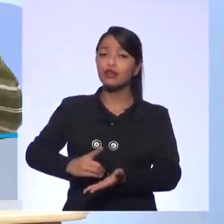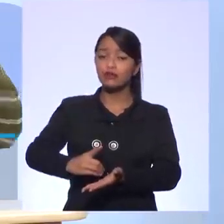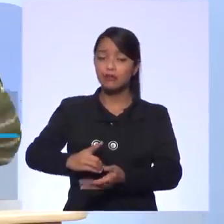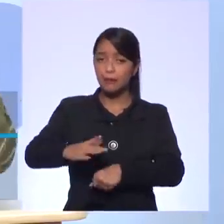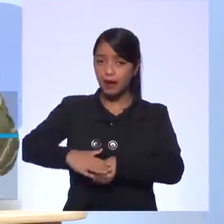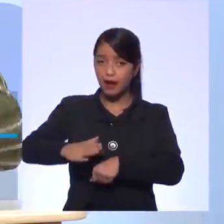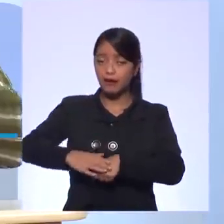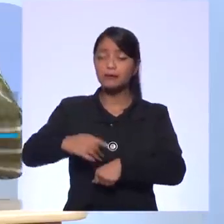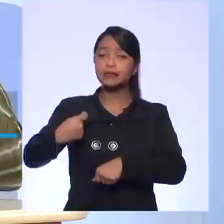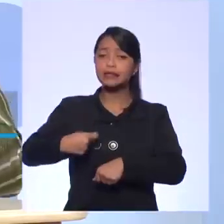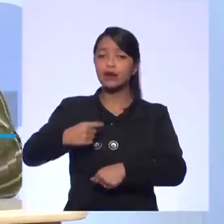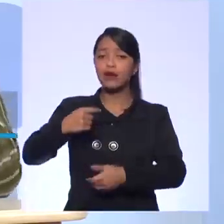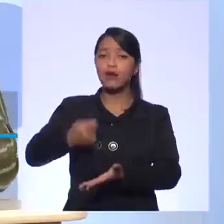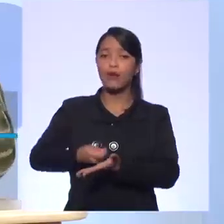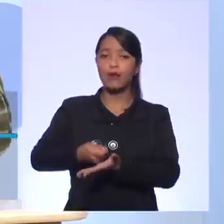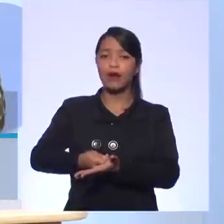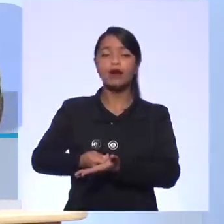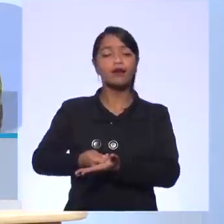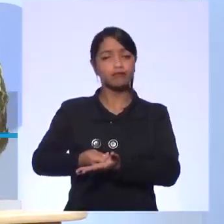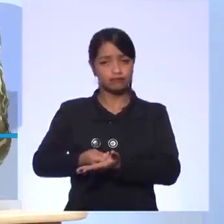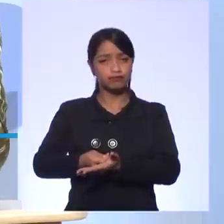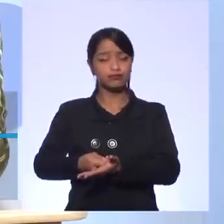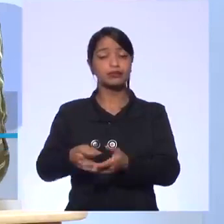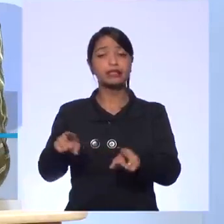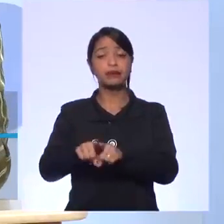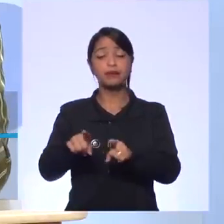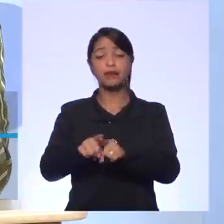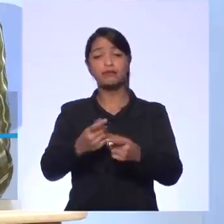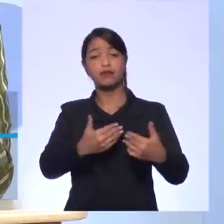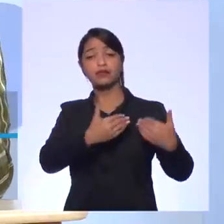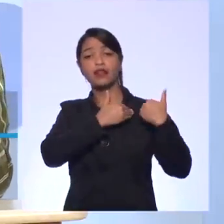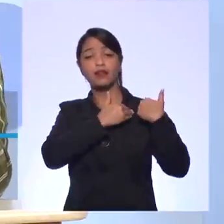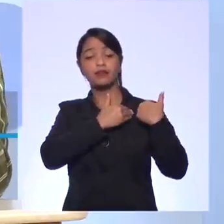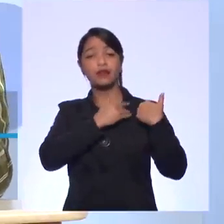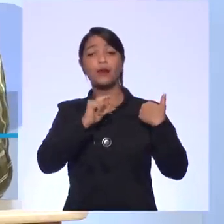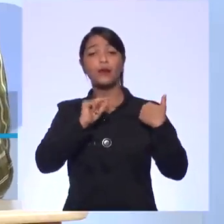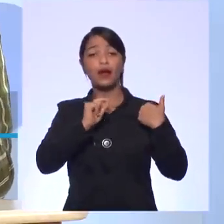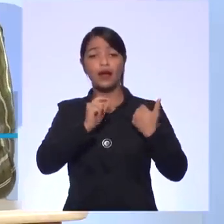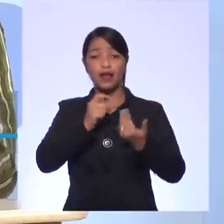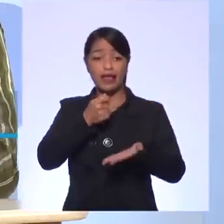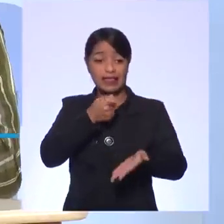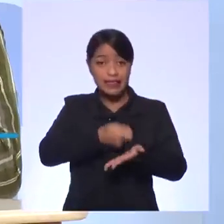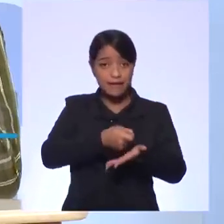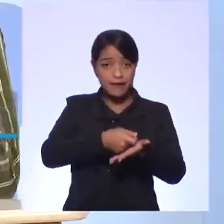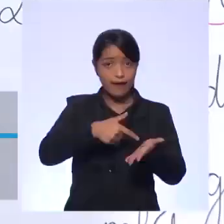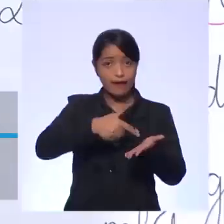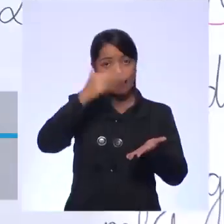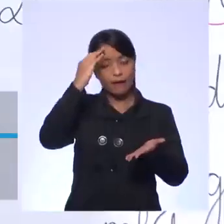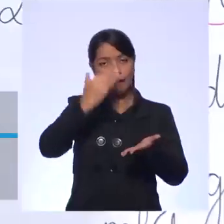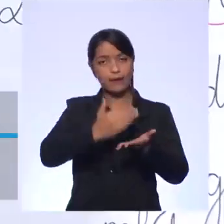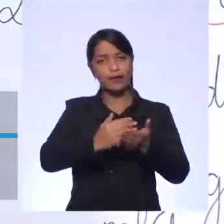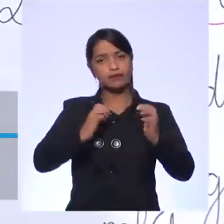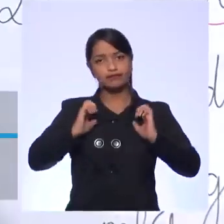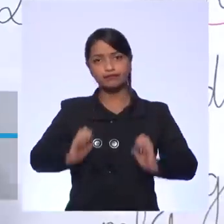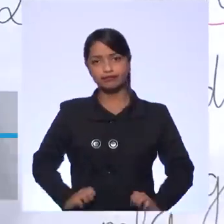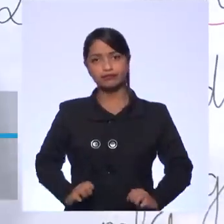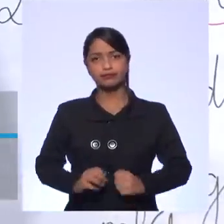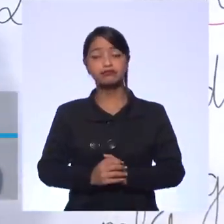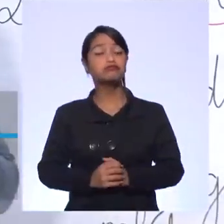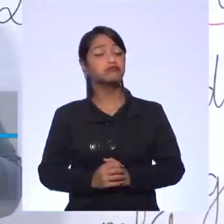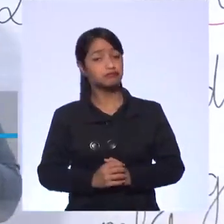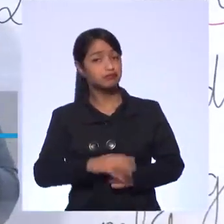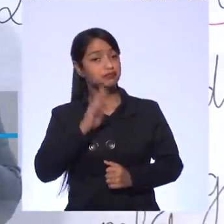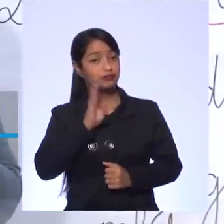dado, garantido, e também a responsabilidade ética de cumprir os Olha deveres. que legal. Então,